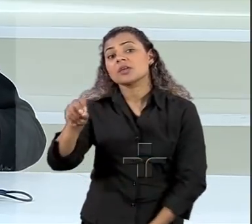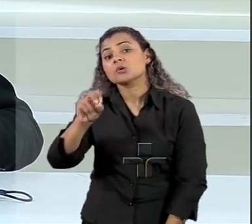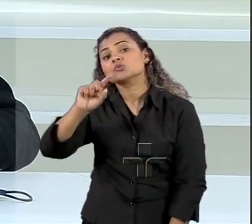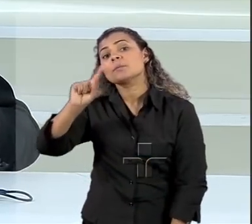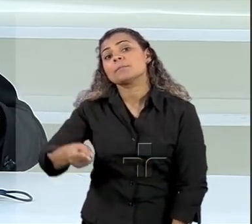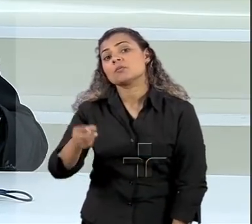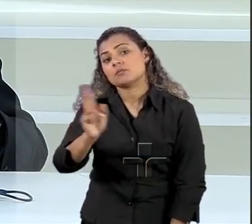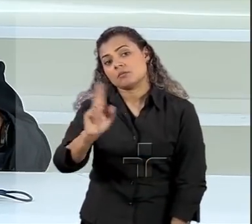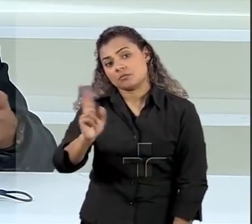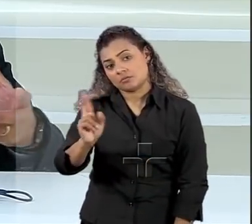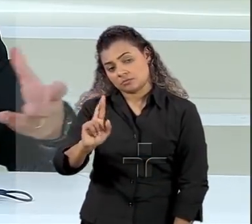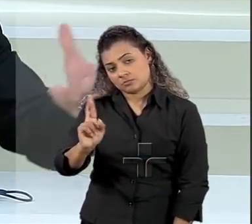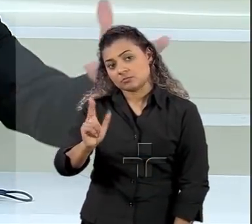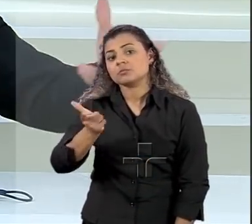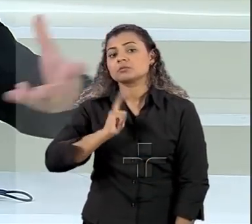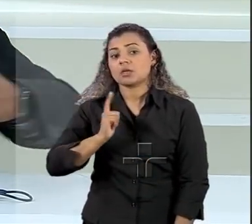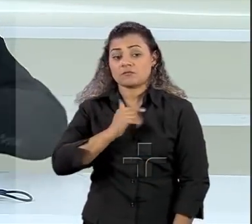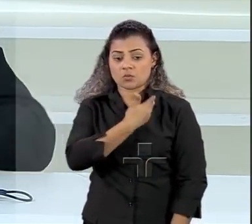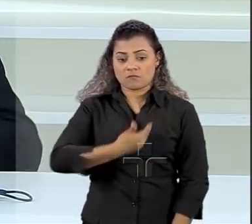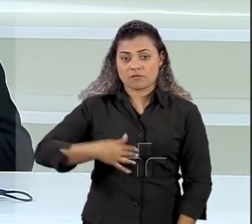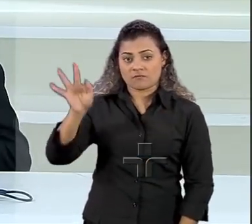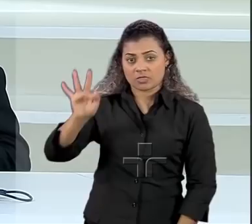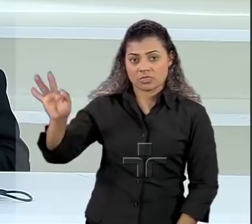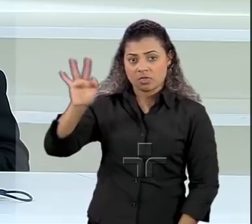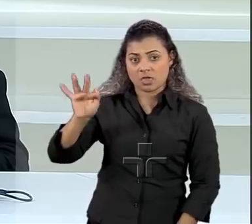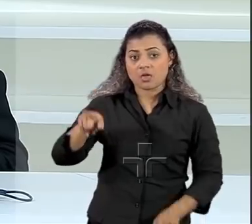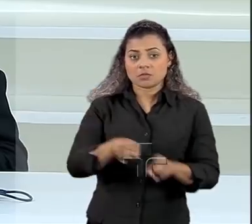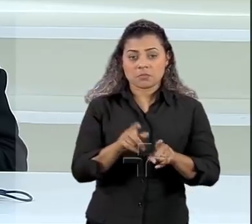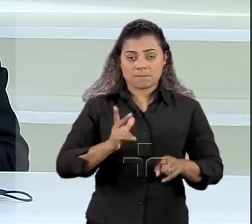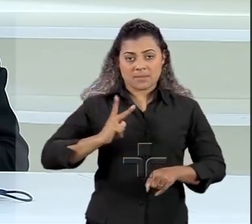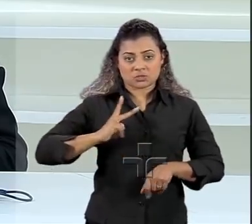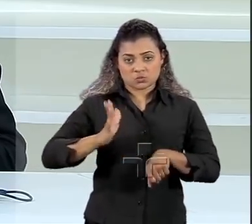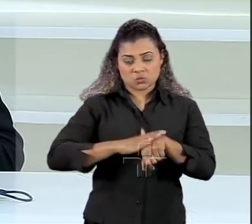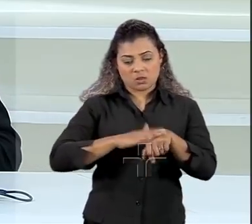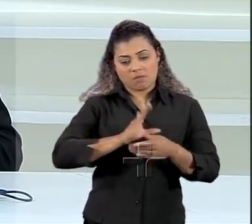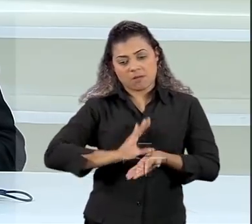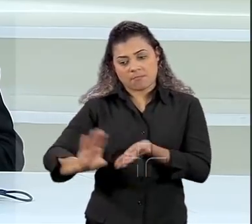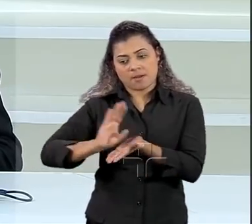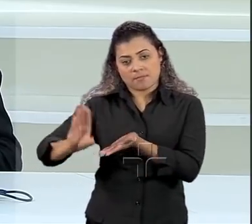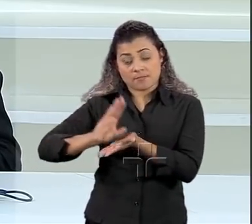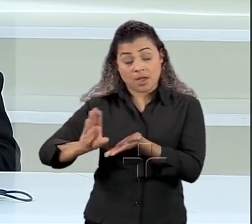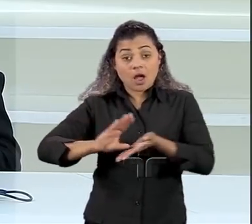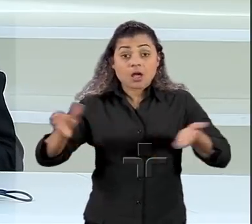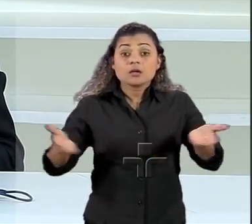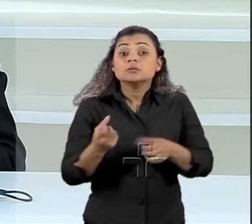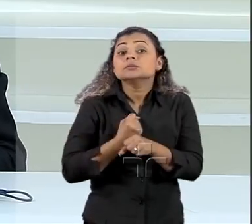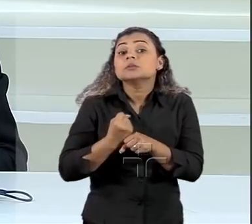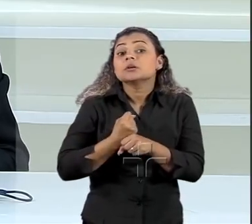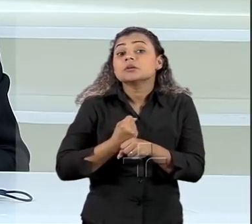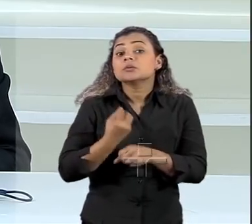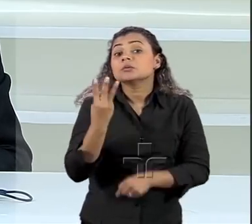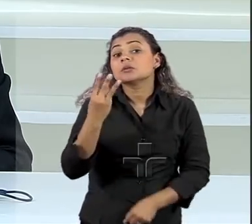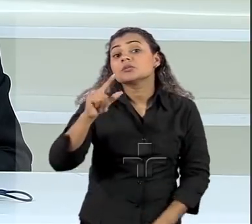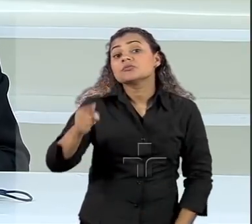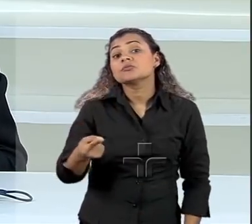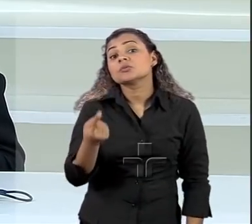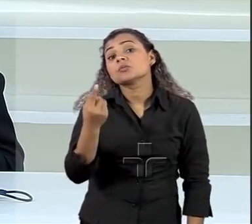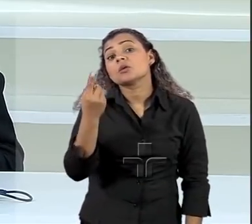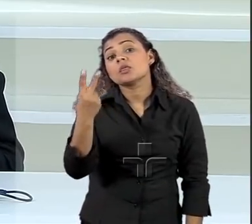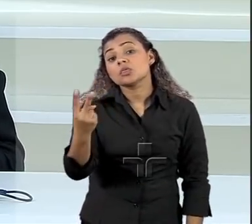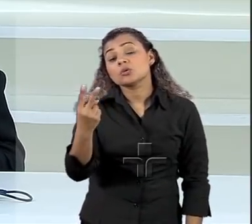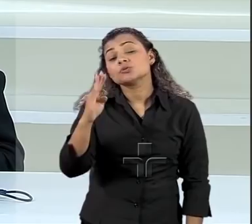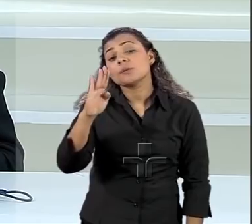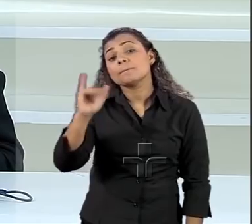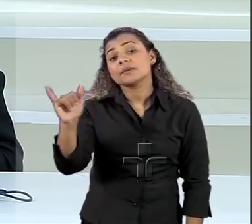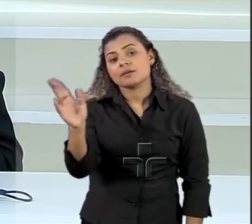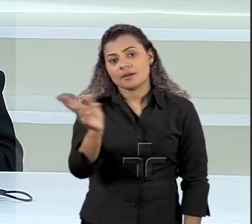se eu incluísse o que entrava do governo federal e os recursos próprios. Nesse ano, nós estamos em 3,2 bilhões de